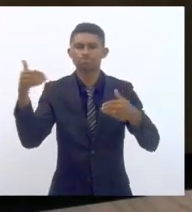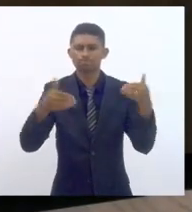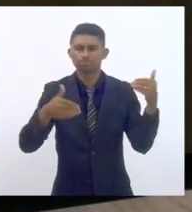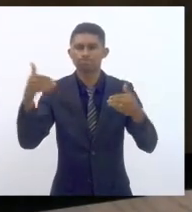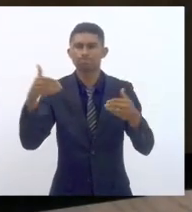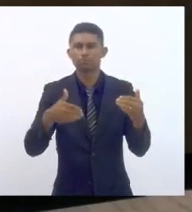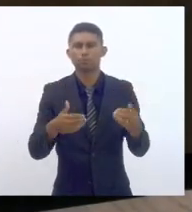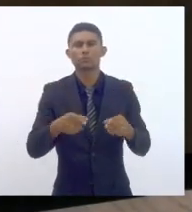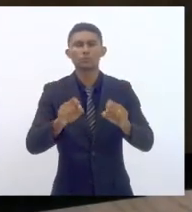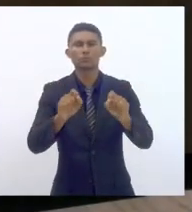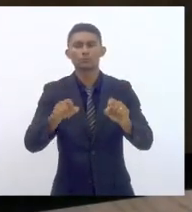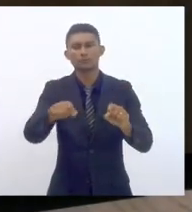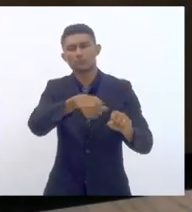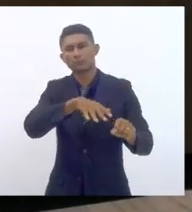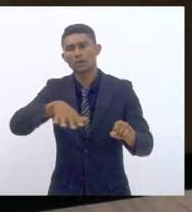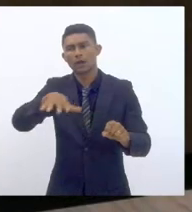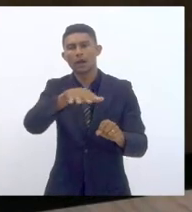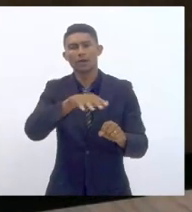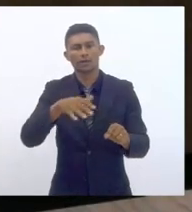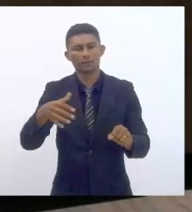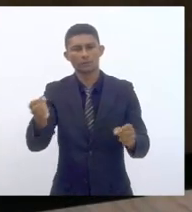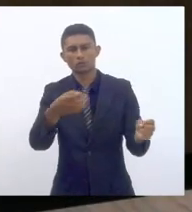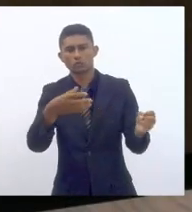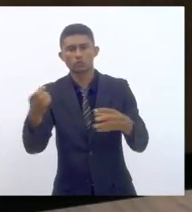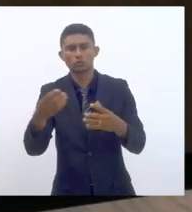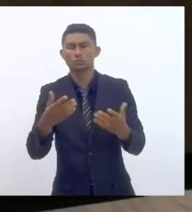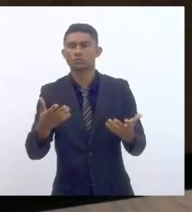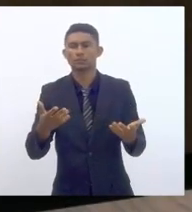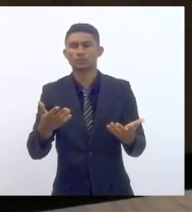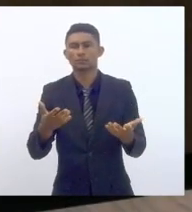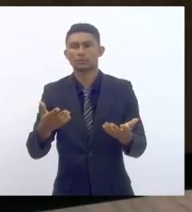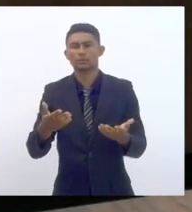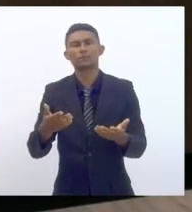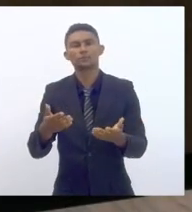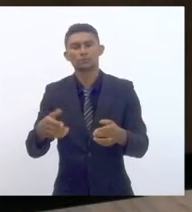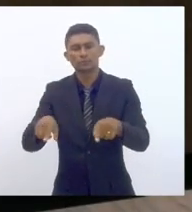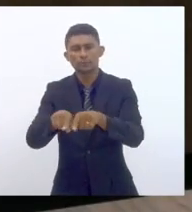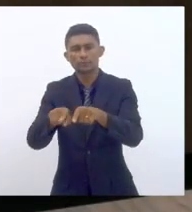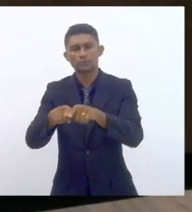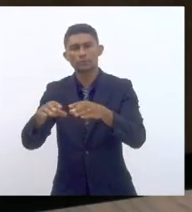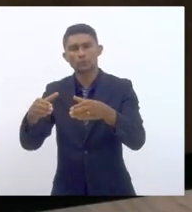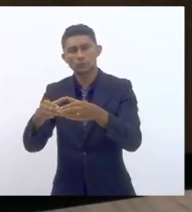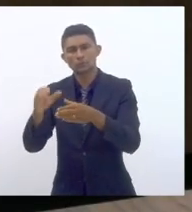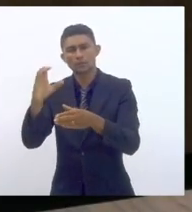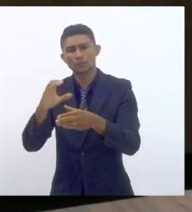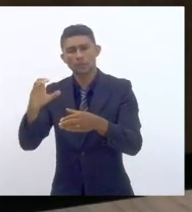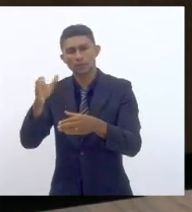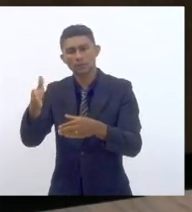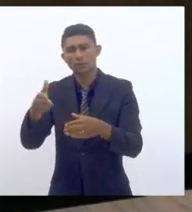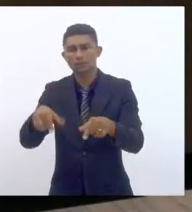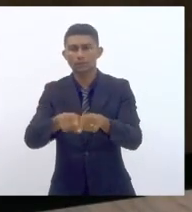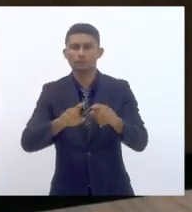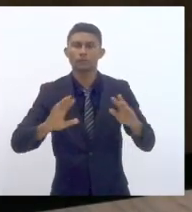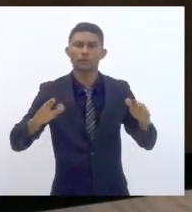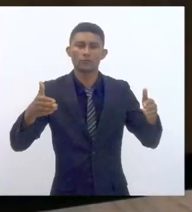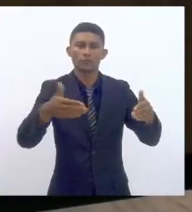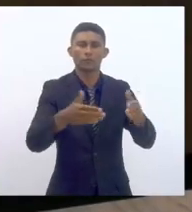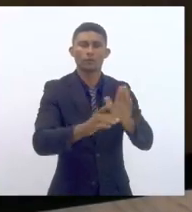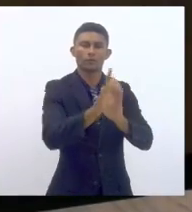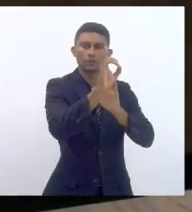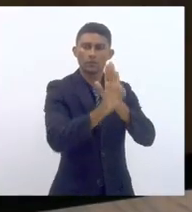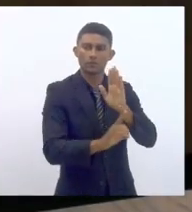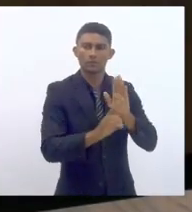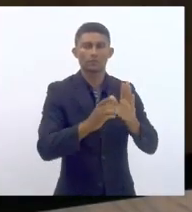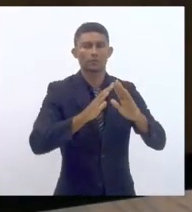entidades da área da inovação, Sociedade Brasileira para o Progresso da Ciência, Academia Brasileira de Ciências, enfim, Fórum de Diretores de Escola